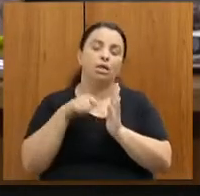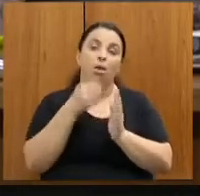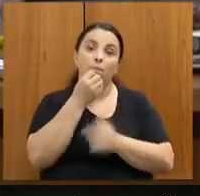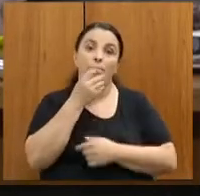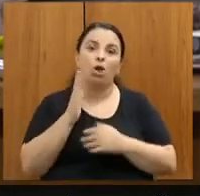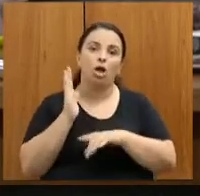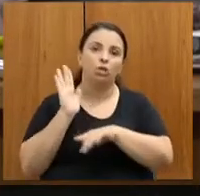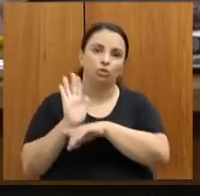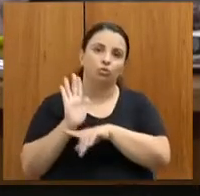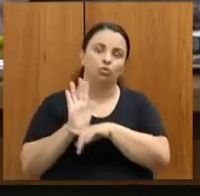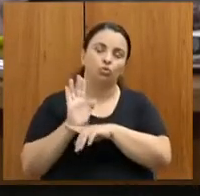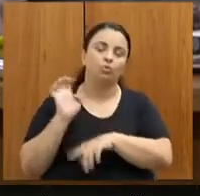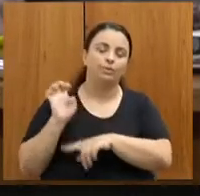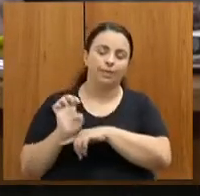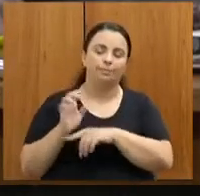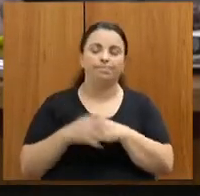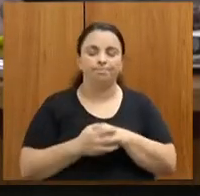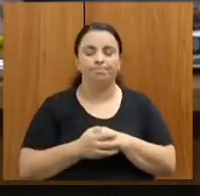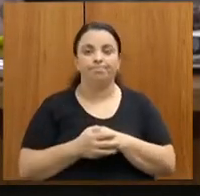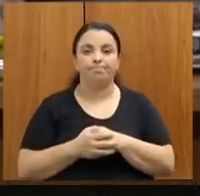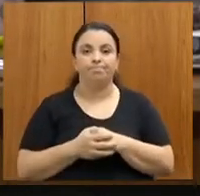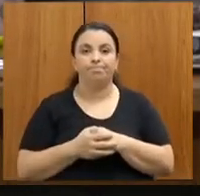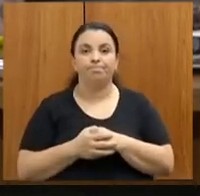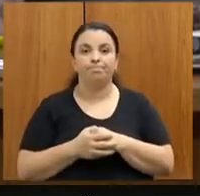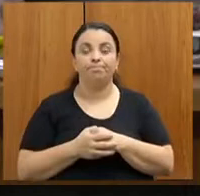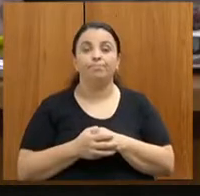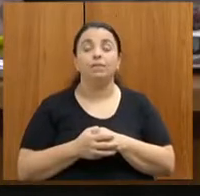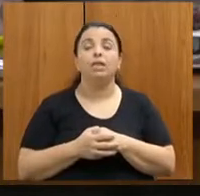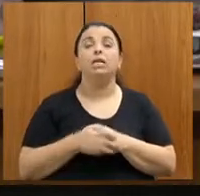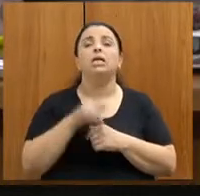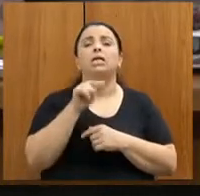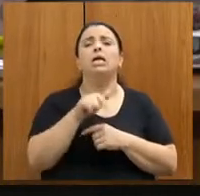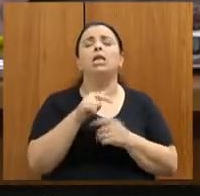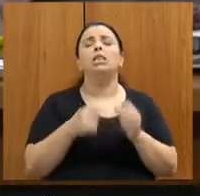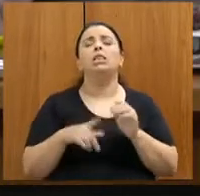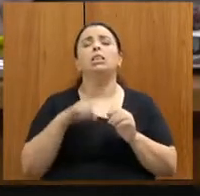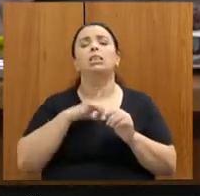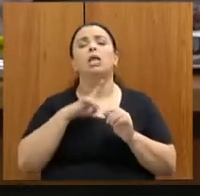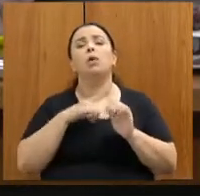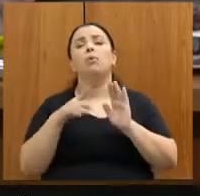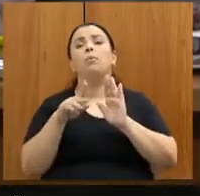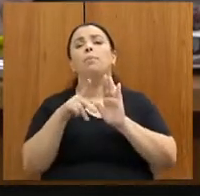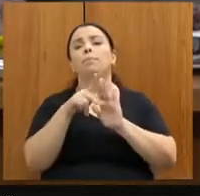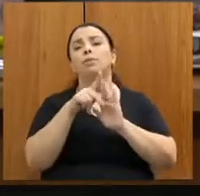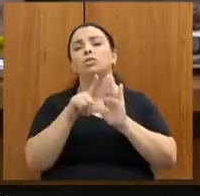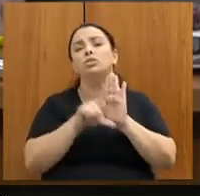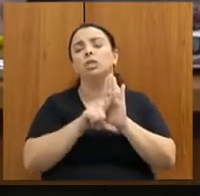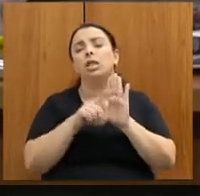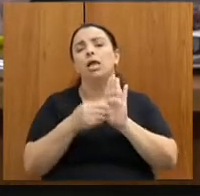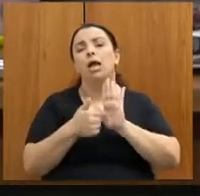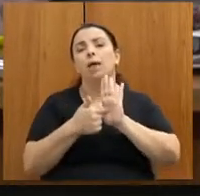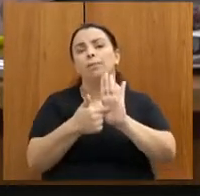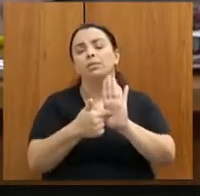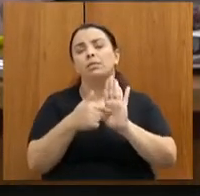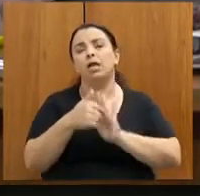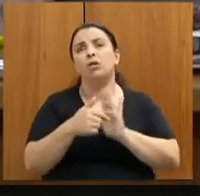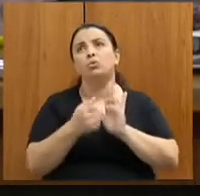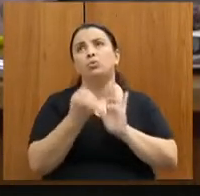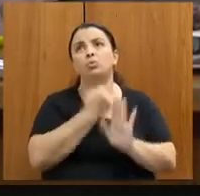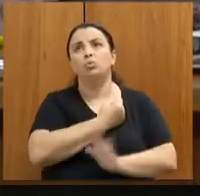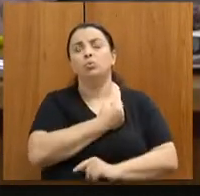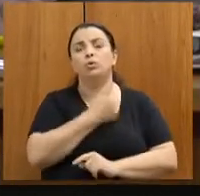plano do regime de recuperação fiscal Presidente é o projeto de lei apresentado da 1202 ele coloca lá